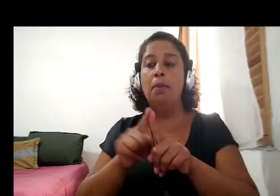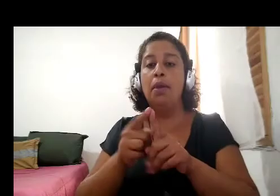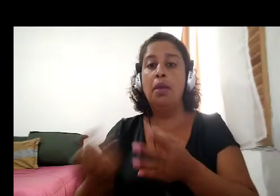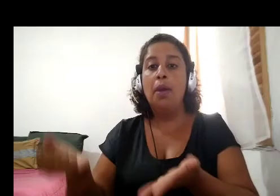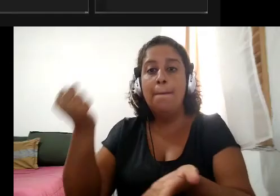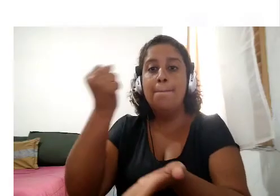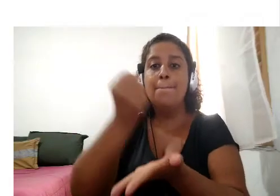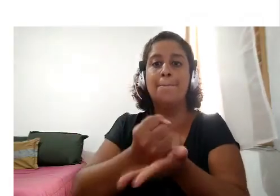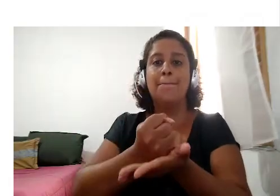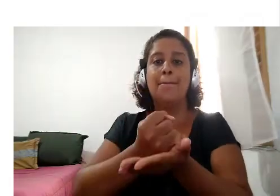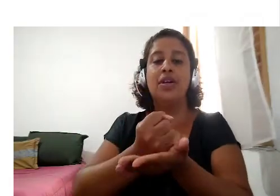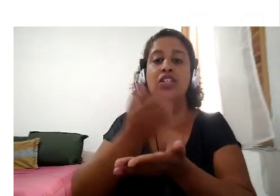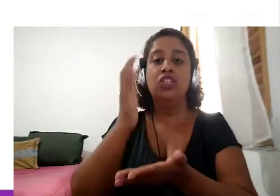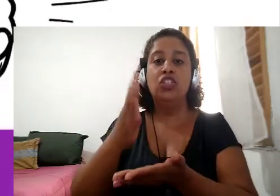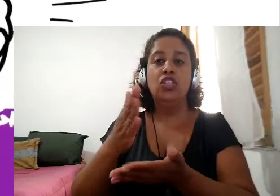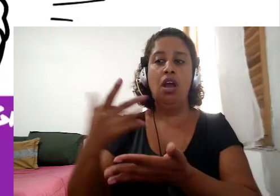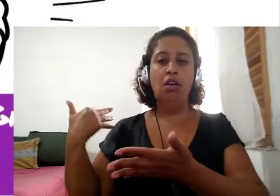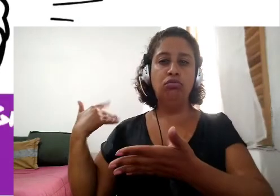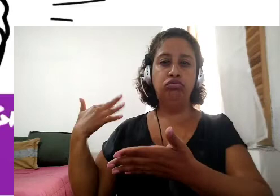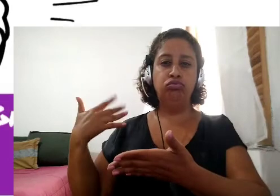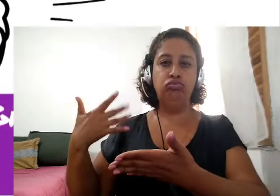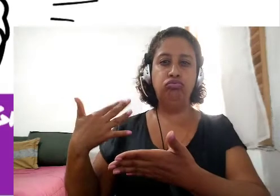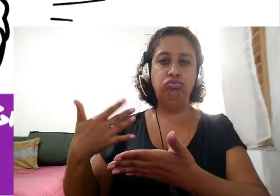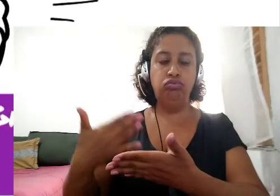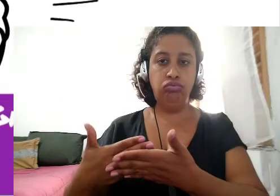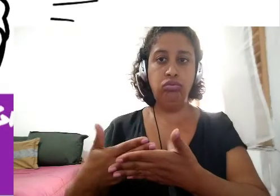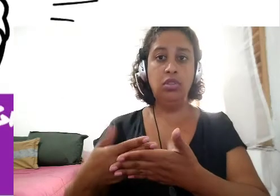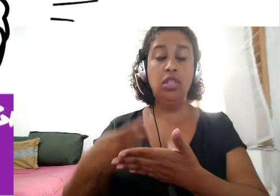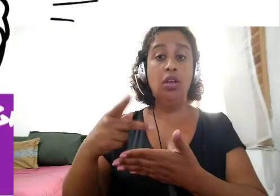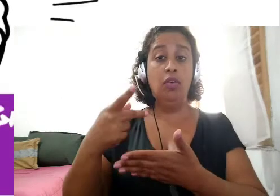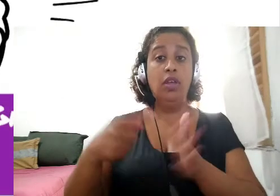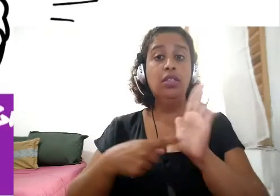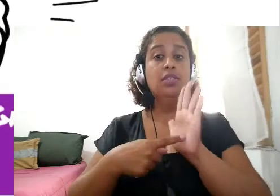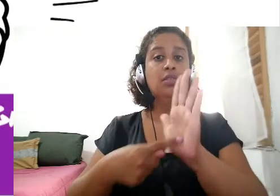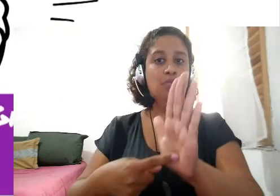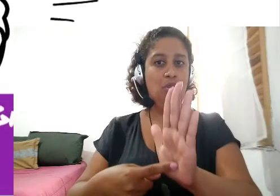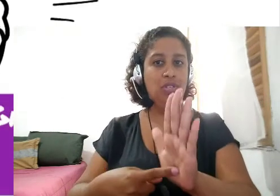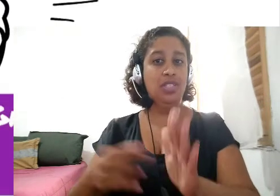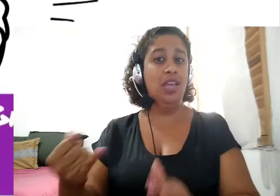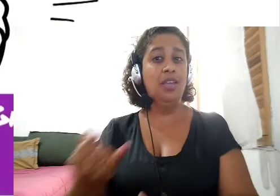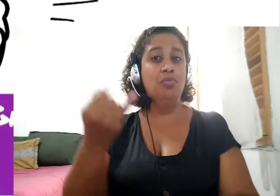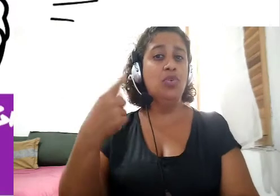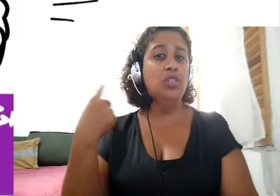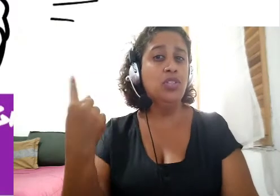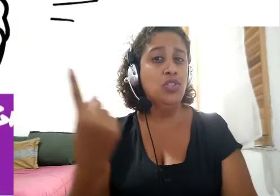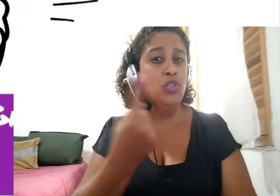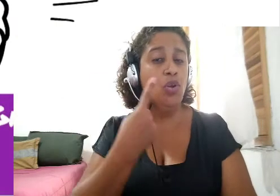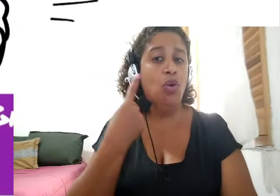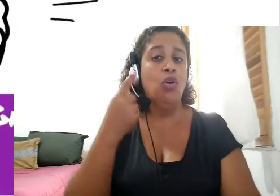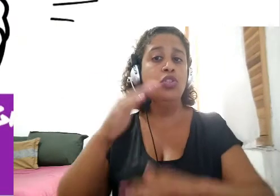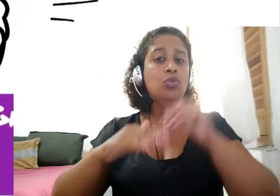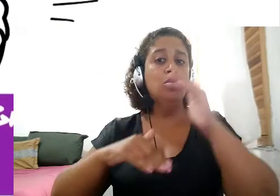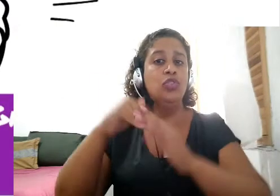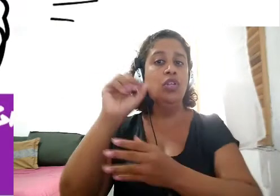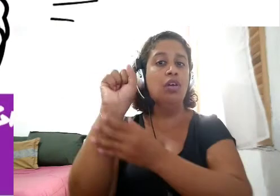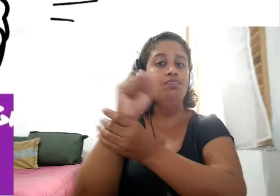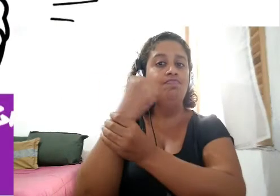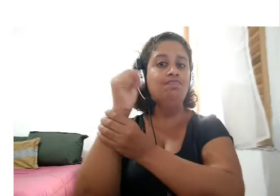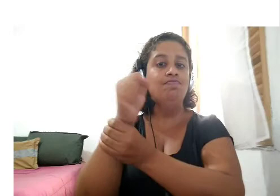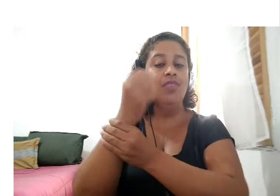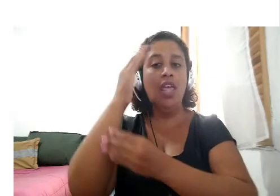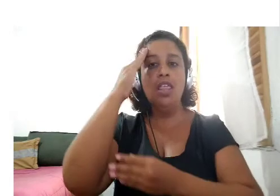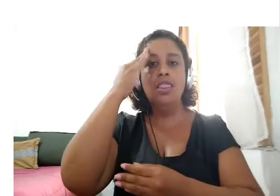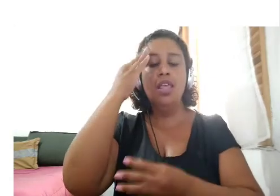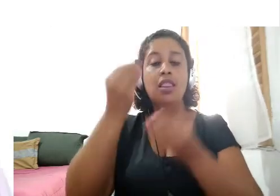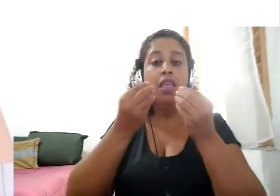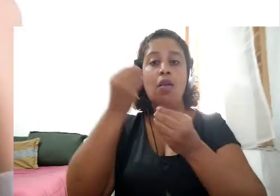excitatórios. Encefalograma, um trabalho para a disciplina de Biofísica da Universidade Federal de Minas Gerais.